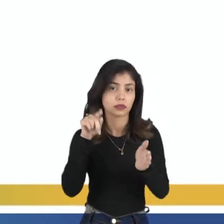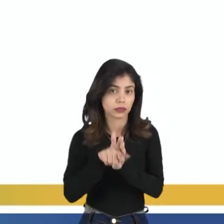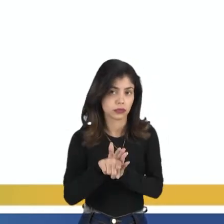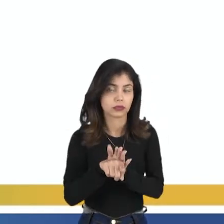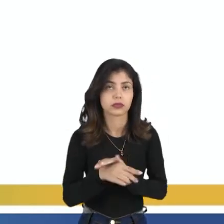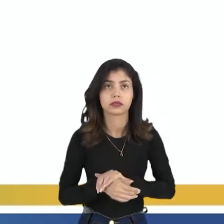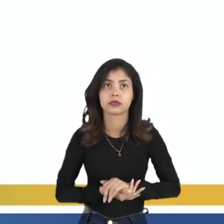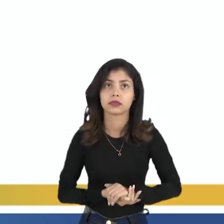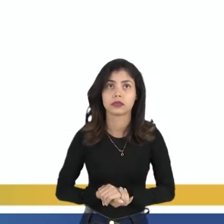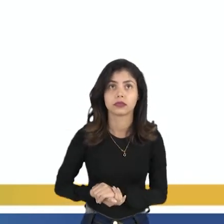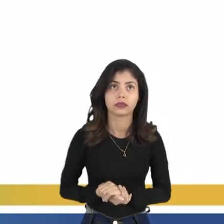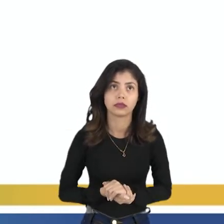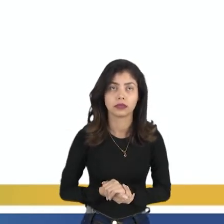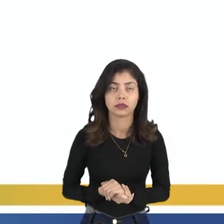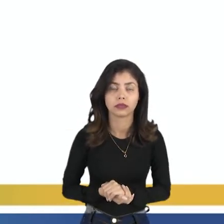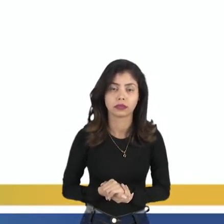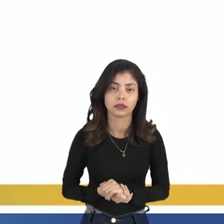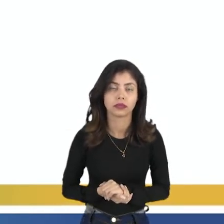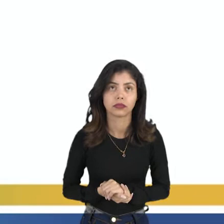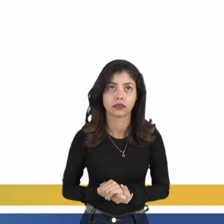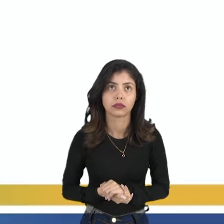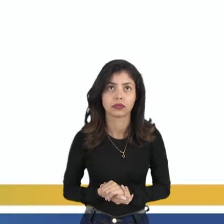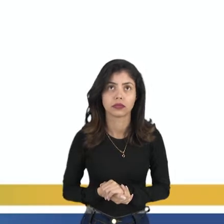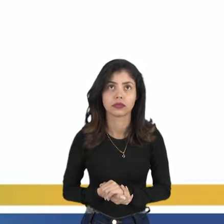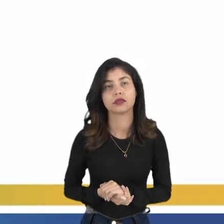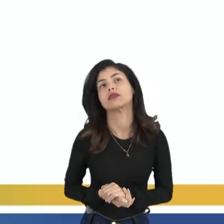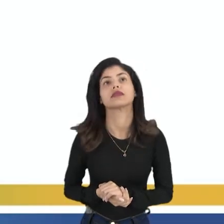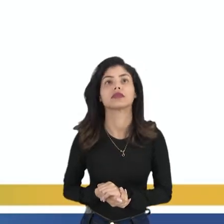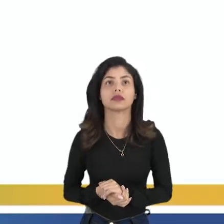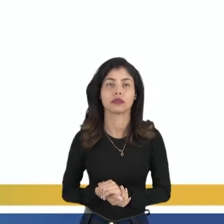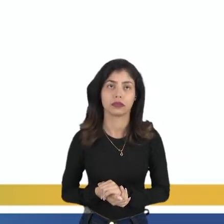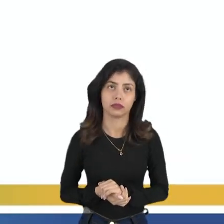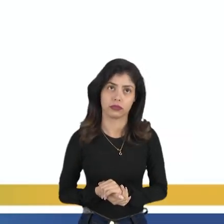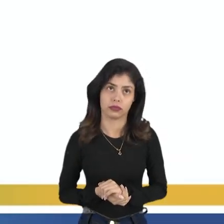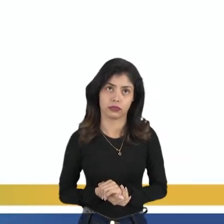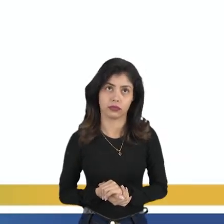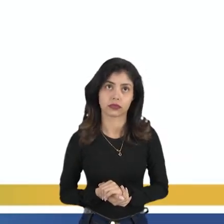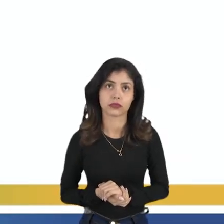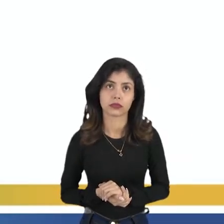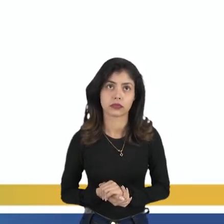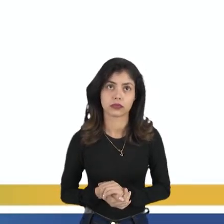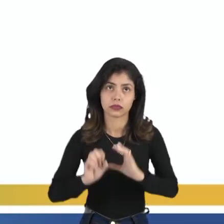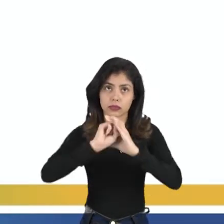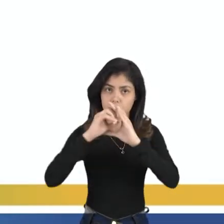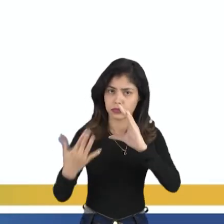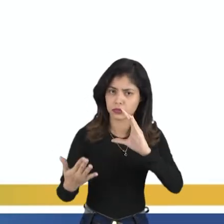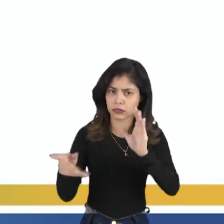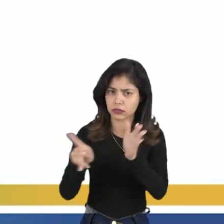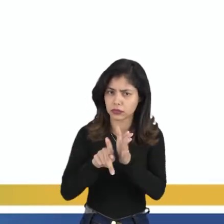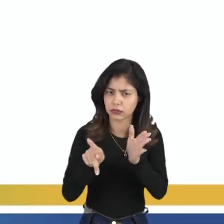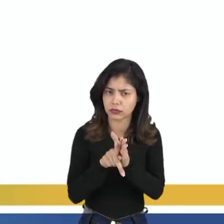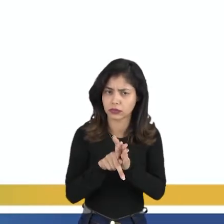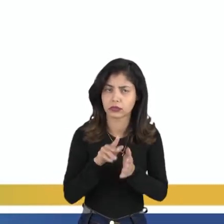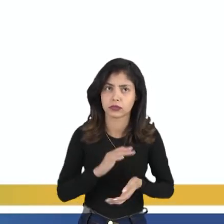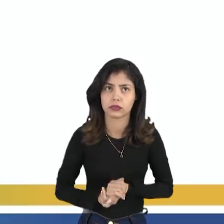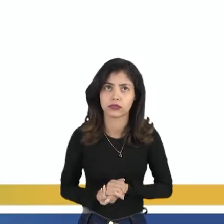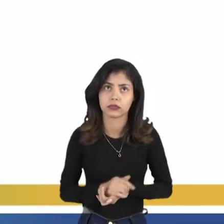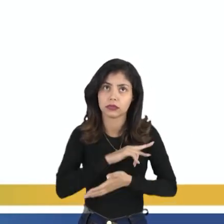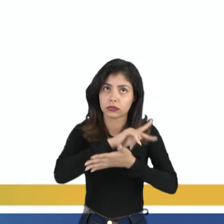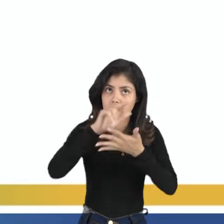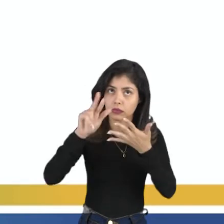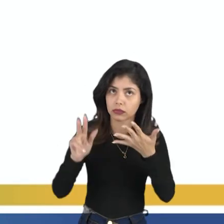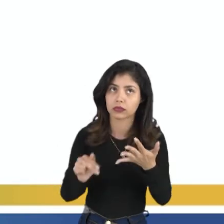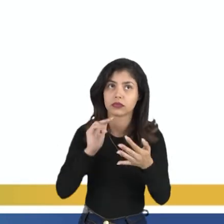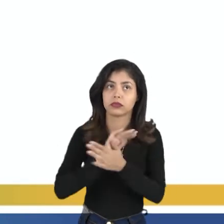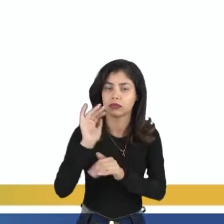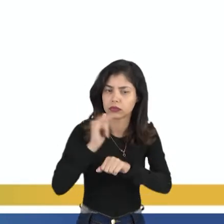questão, tá bom? Então, vamos lá. Identificação do tipo textual. Característica a ser tratada.